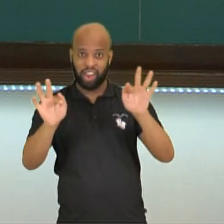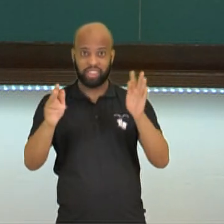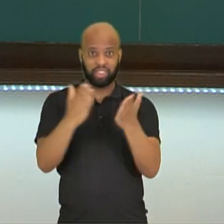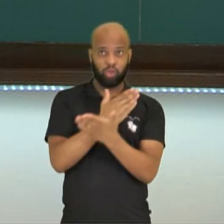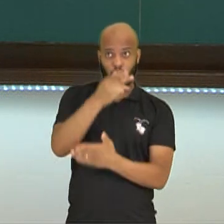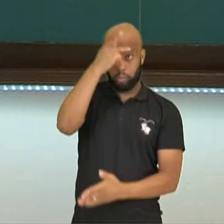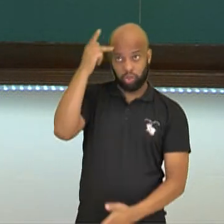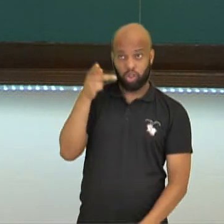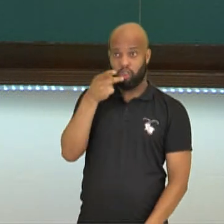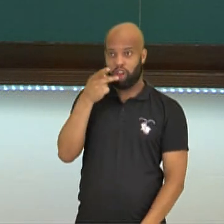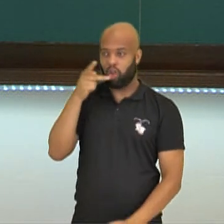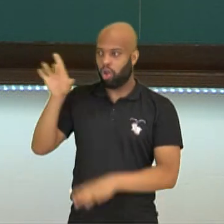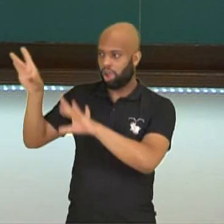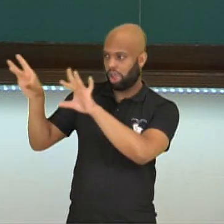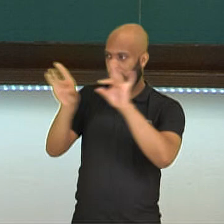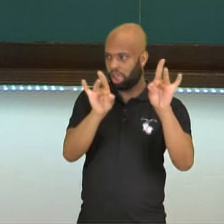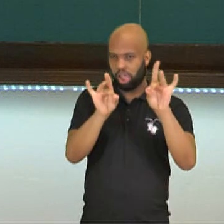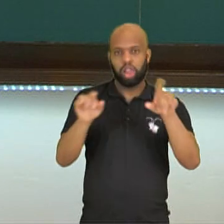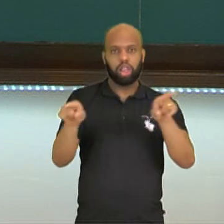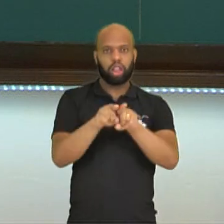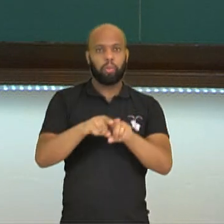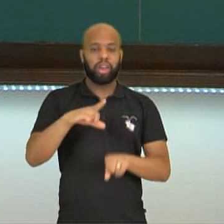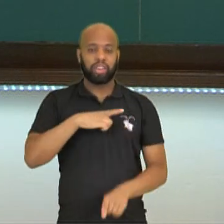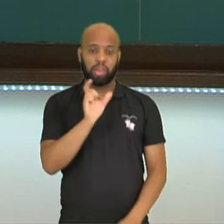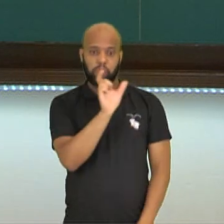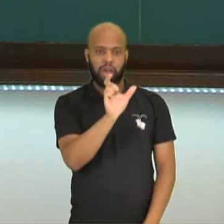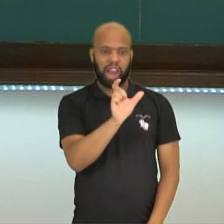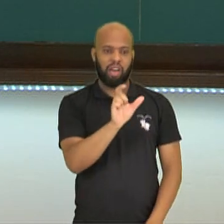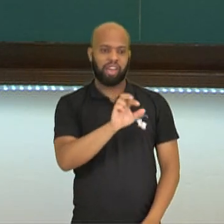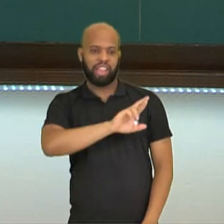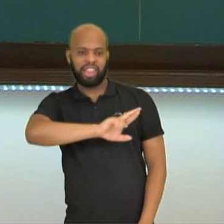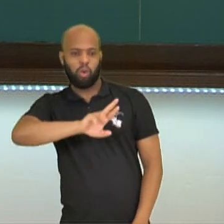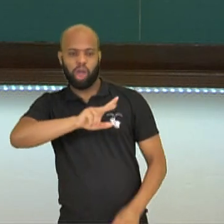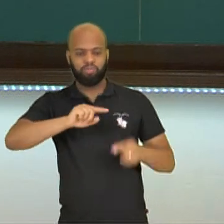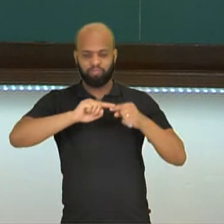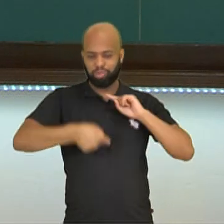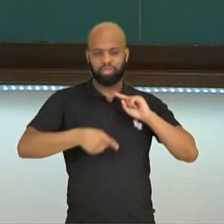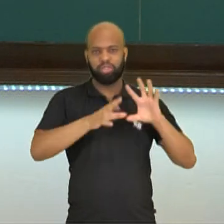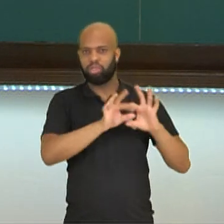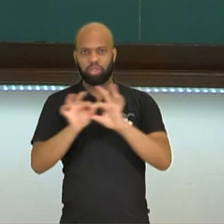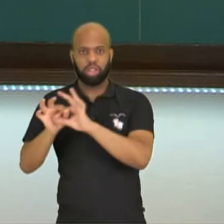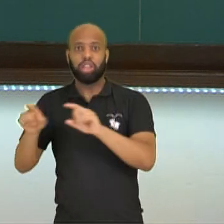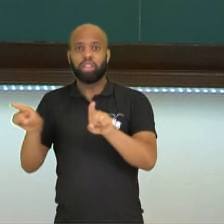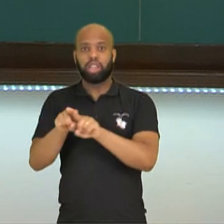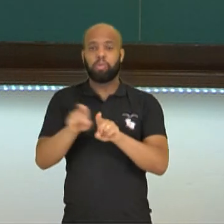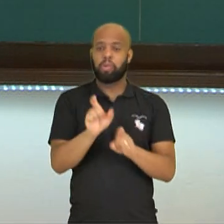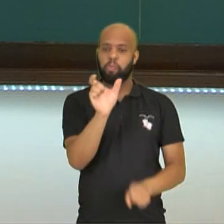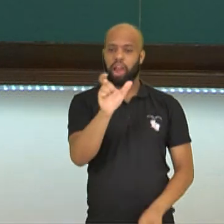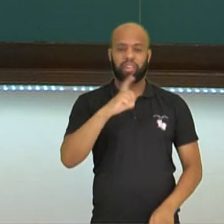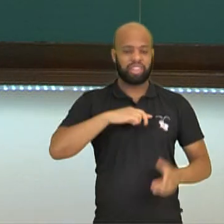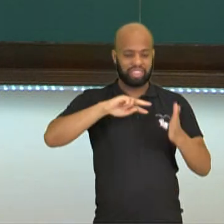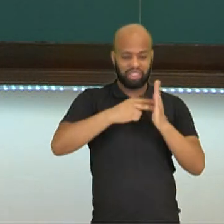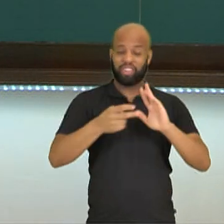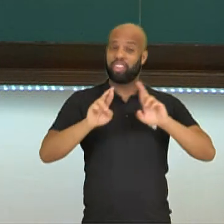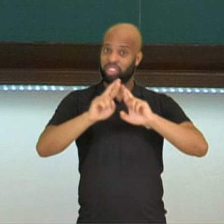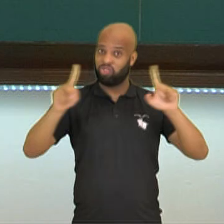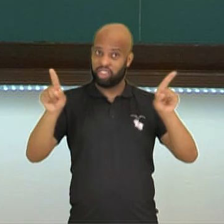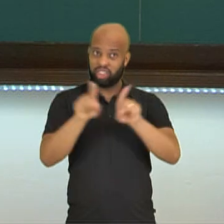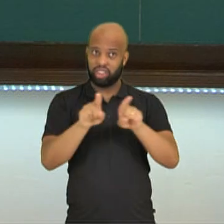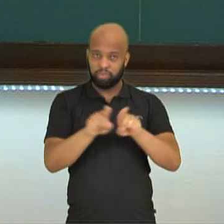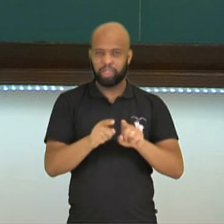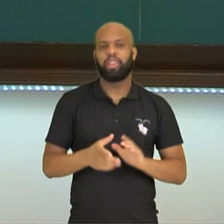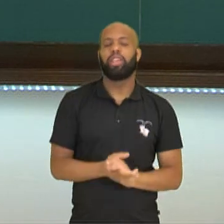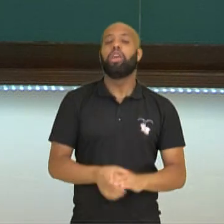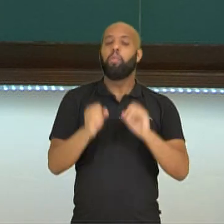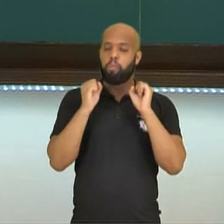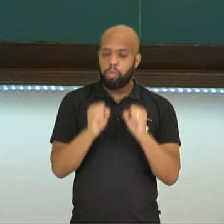pessoa, pode ser utilizada para uma palavra usada fora de contexto, uma palavra que tem um significado diferenciado.